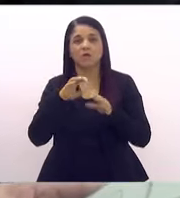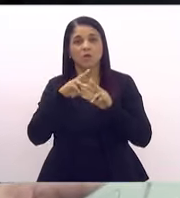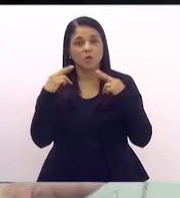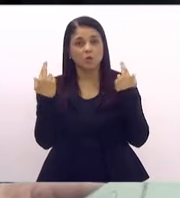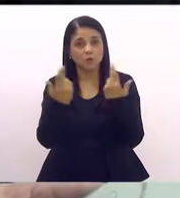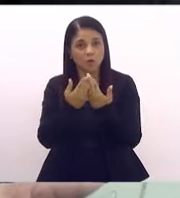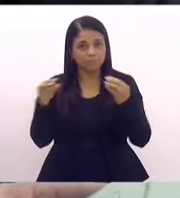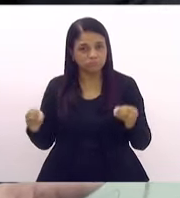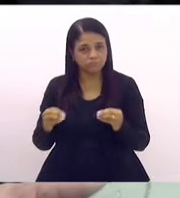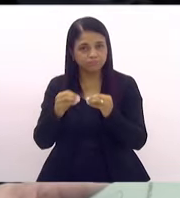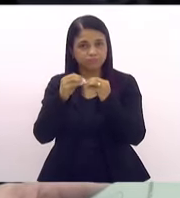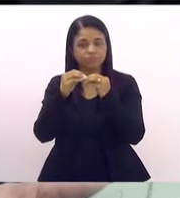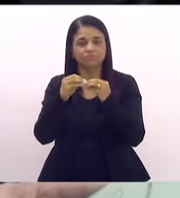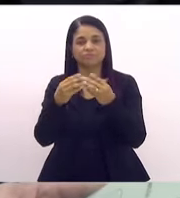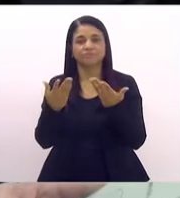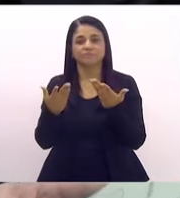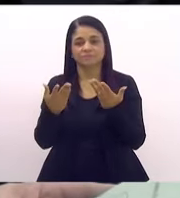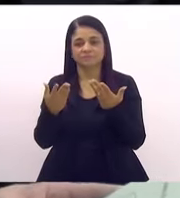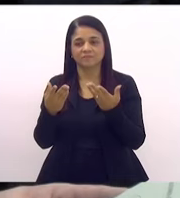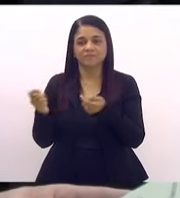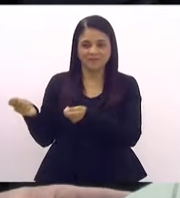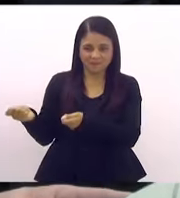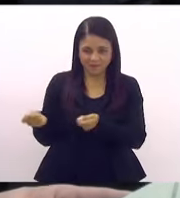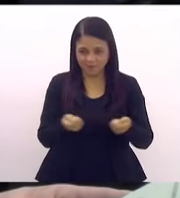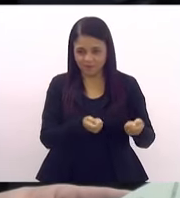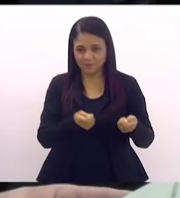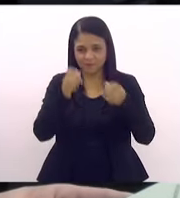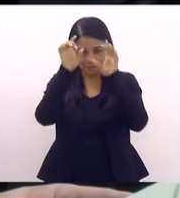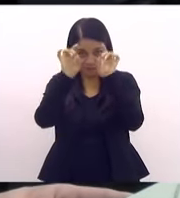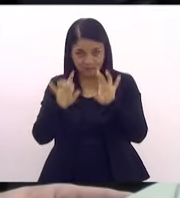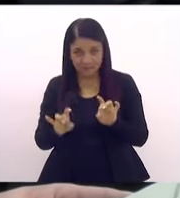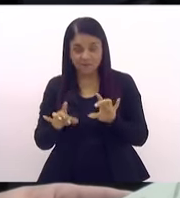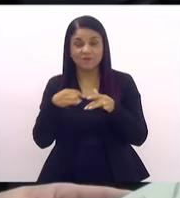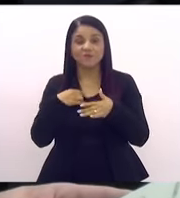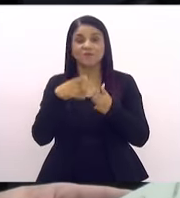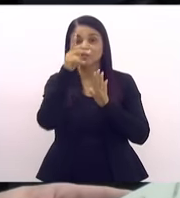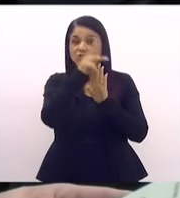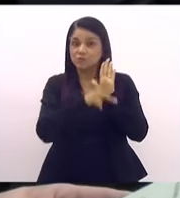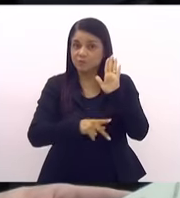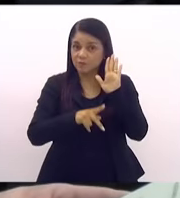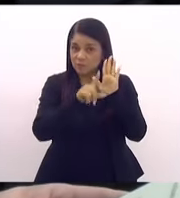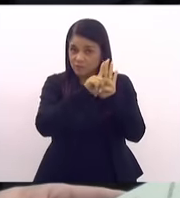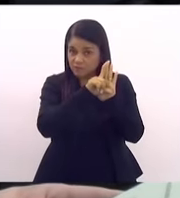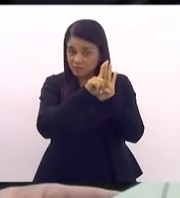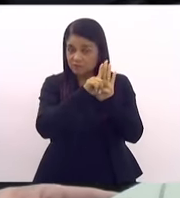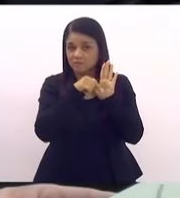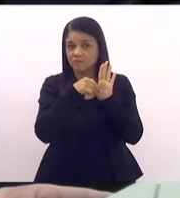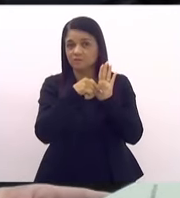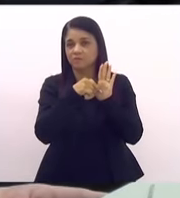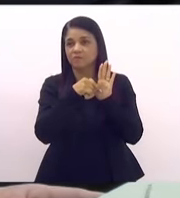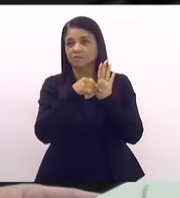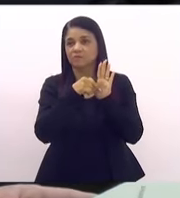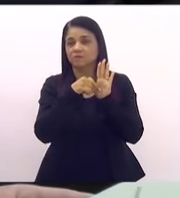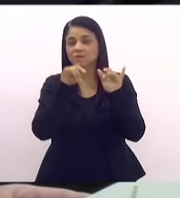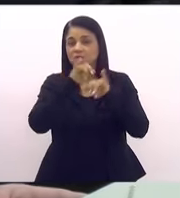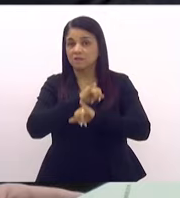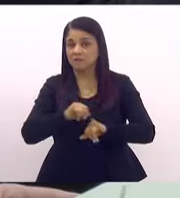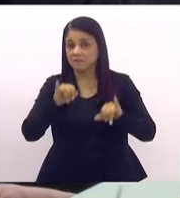reunião extraordinária. A reunião extraordinária eram os projetos que estavam represados sobre declaração